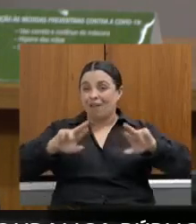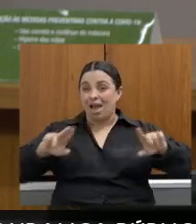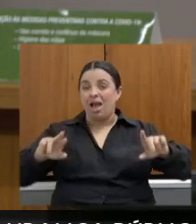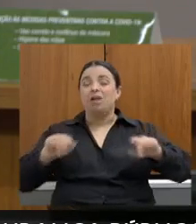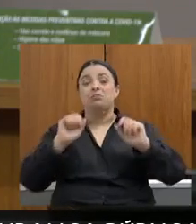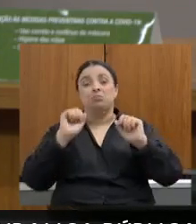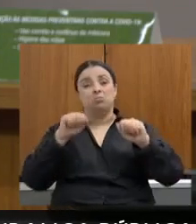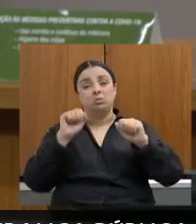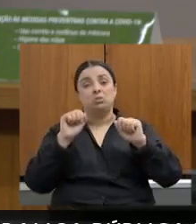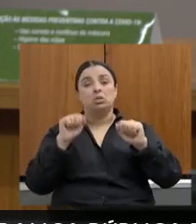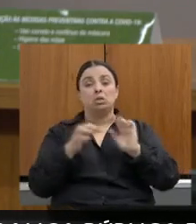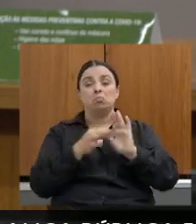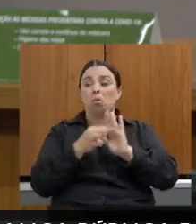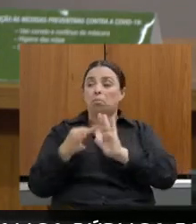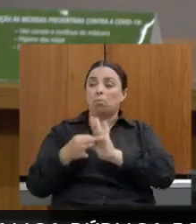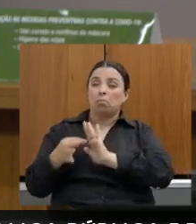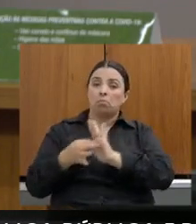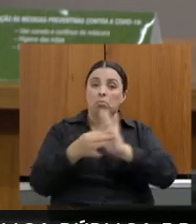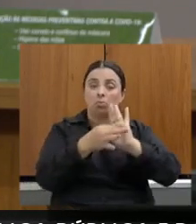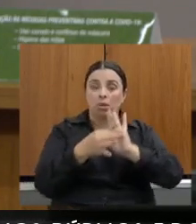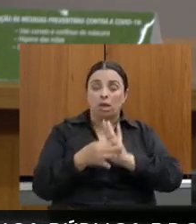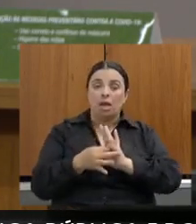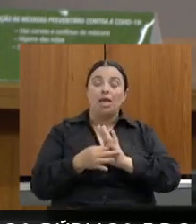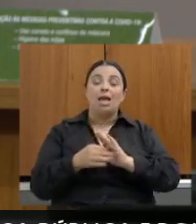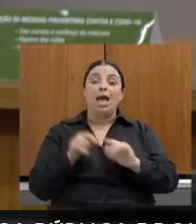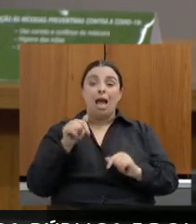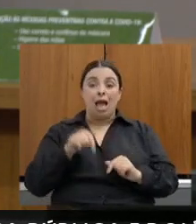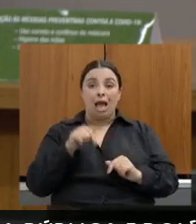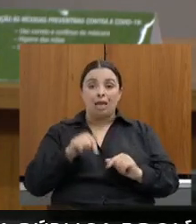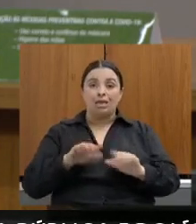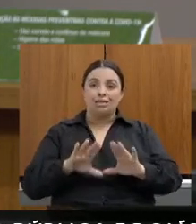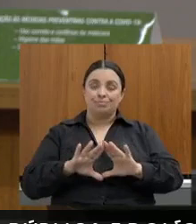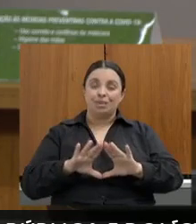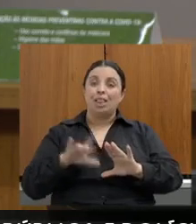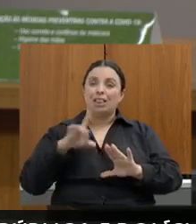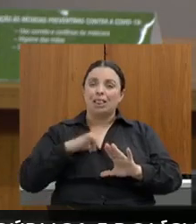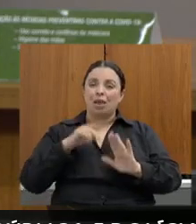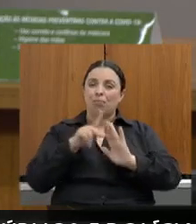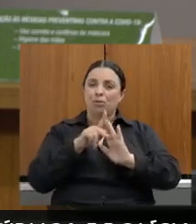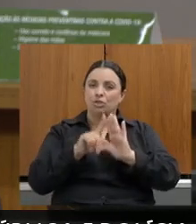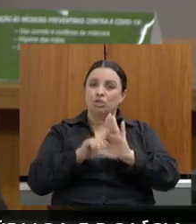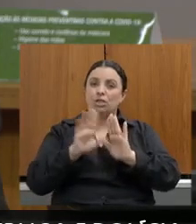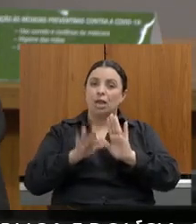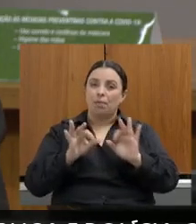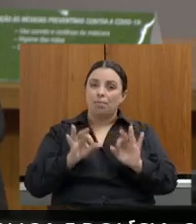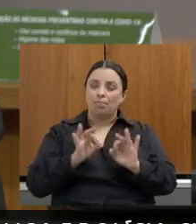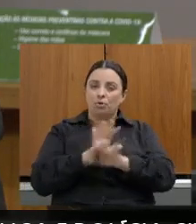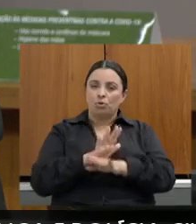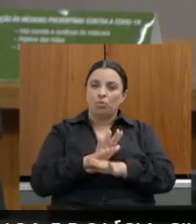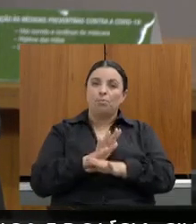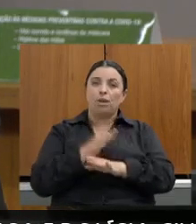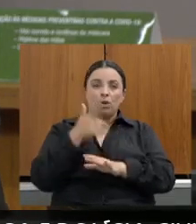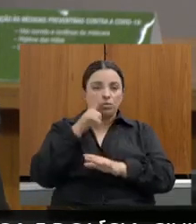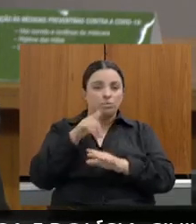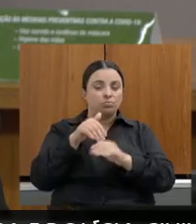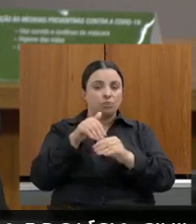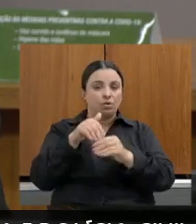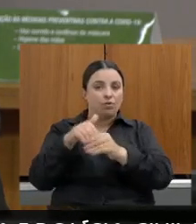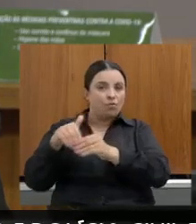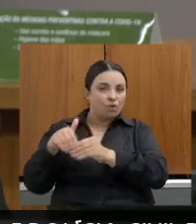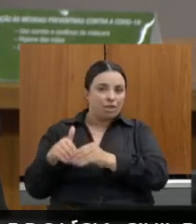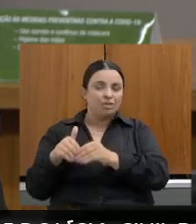Nós temos inclusive um projeto de lei que está pronto aqui nessa casa para plenário desde o segundo semestre do ano passado